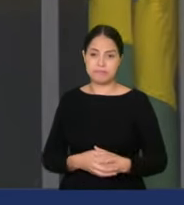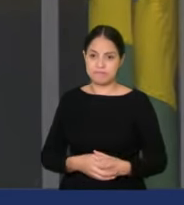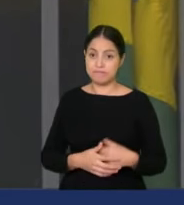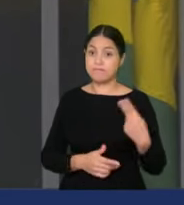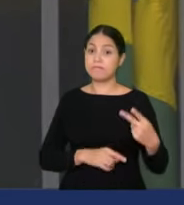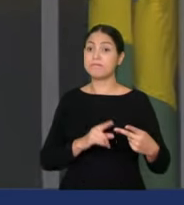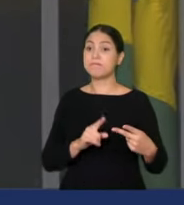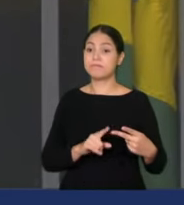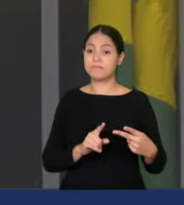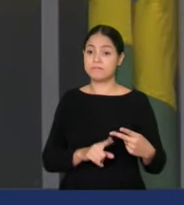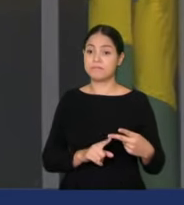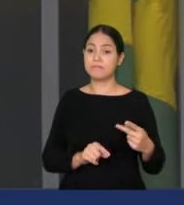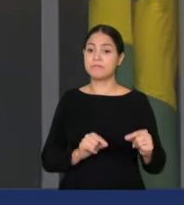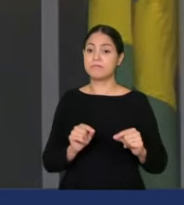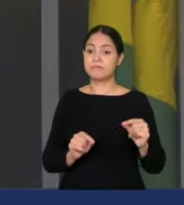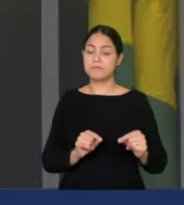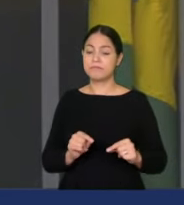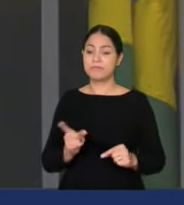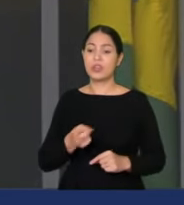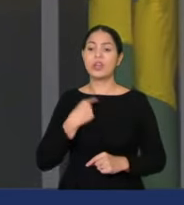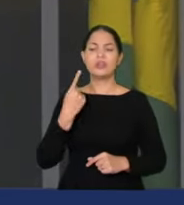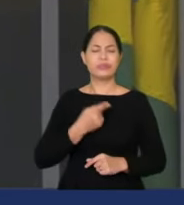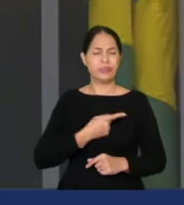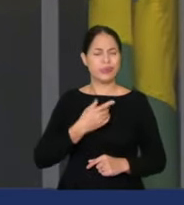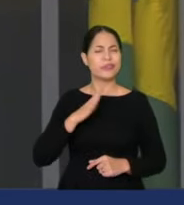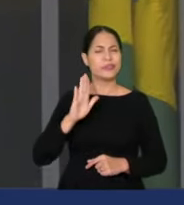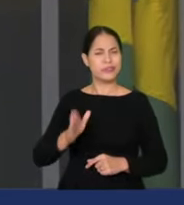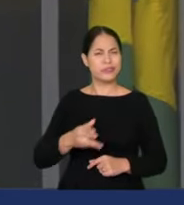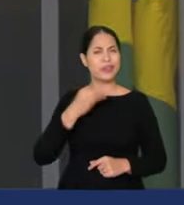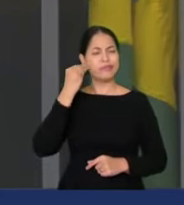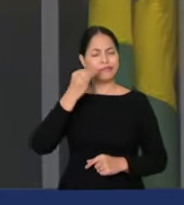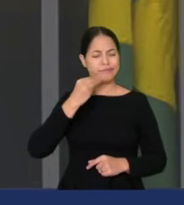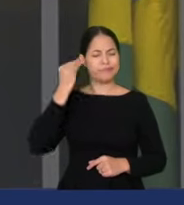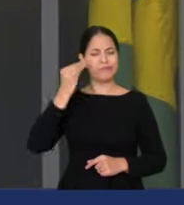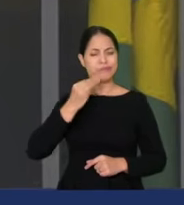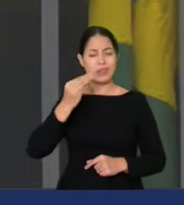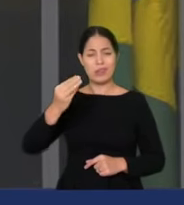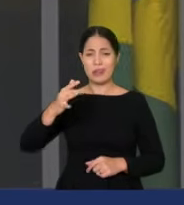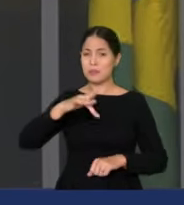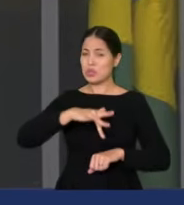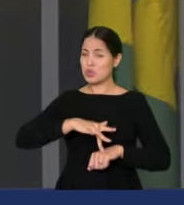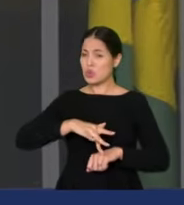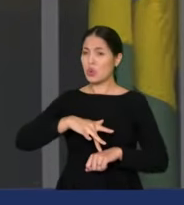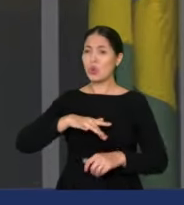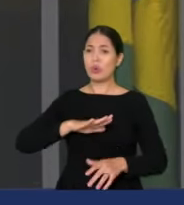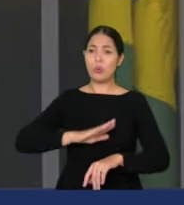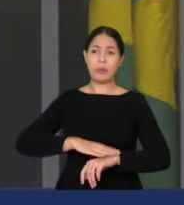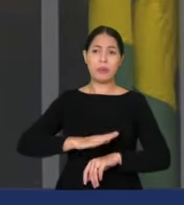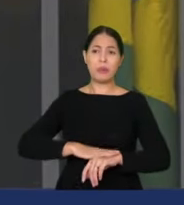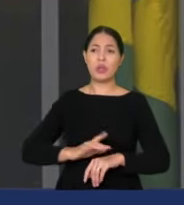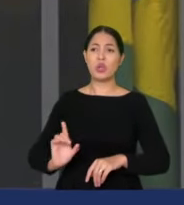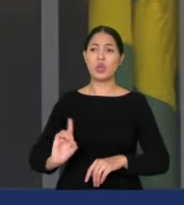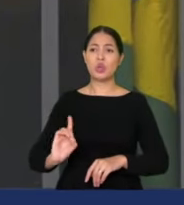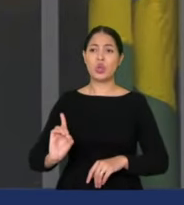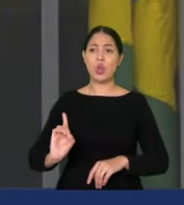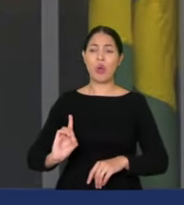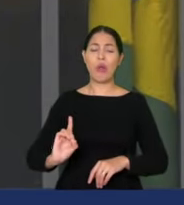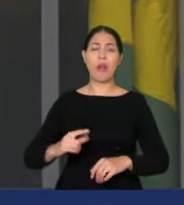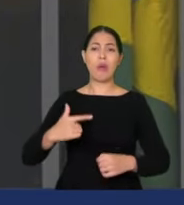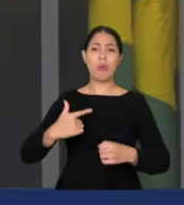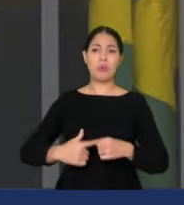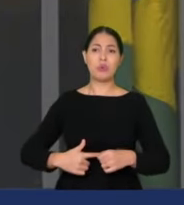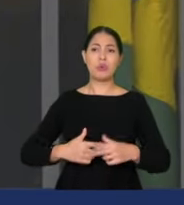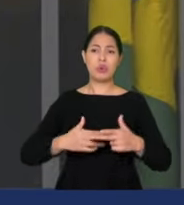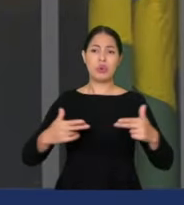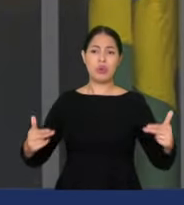Depois, a gente já vem vivendo há algum tempo essa situação absurda da dolarização dos preços dos combustíveis,